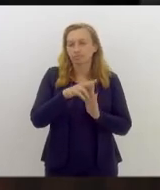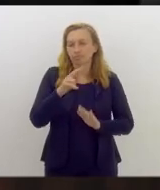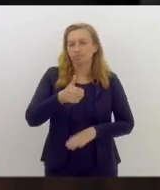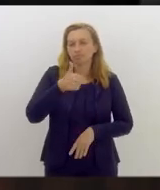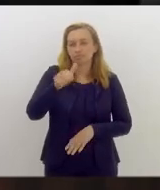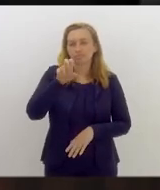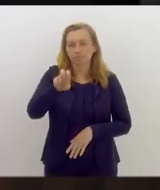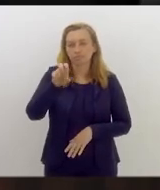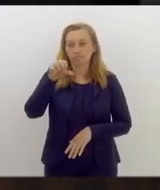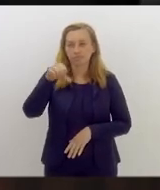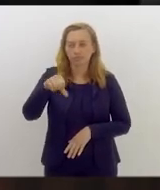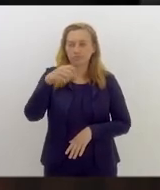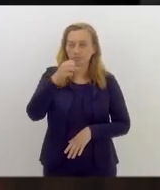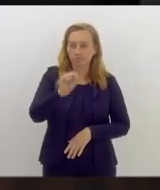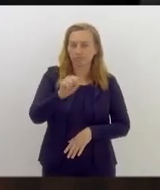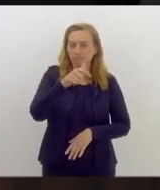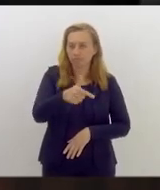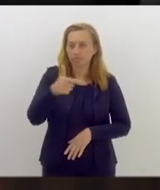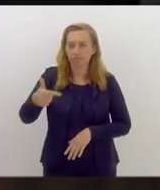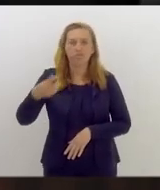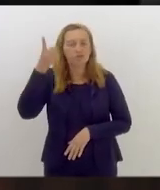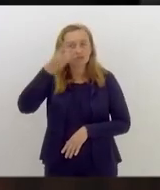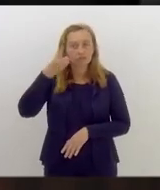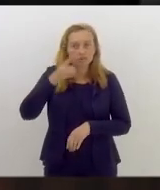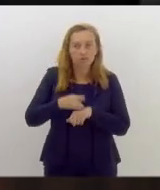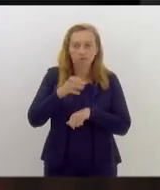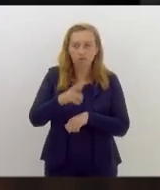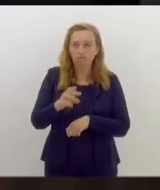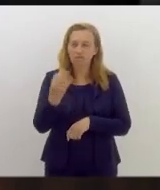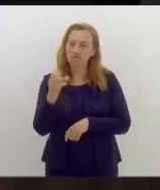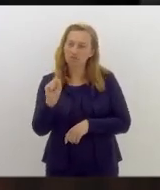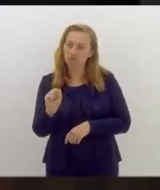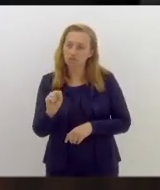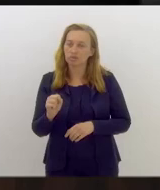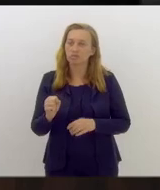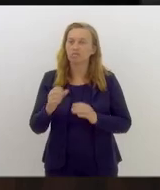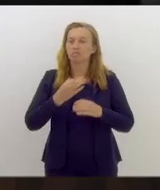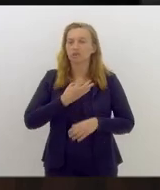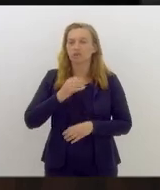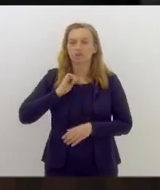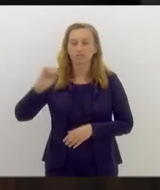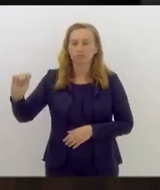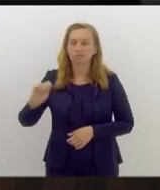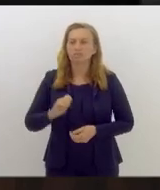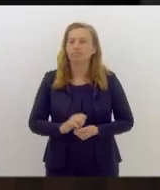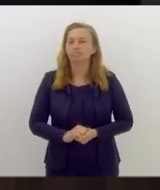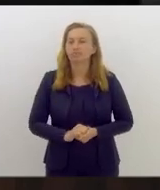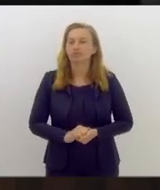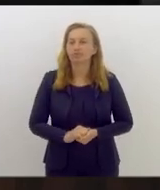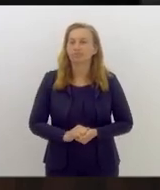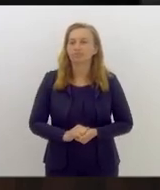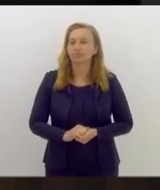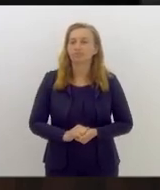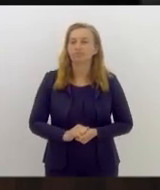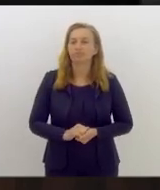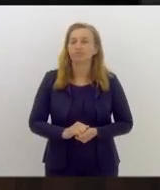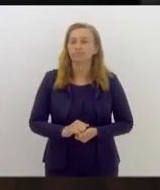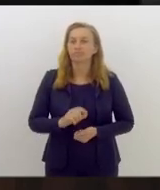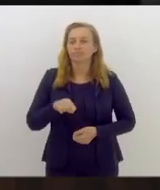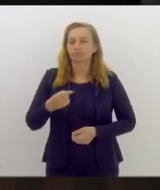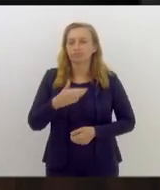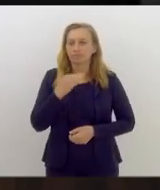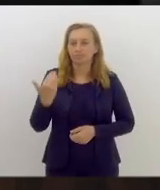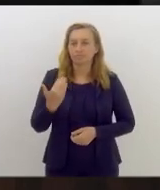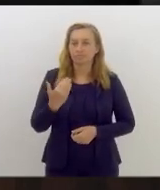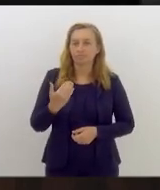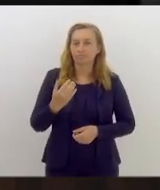1598, de 22, de autoria do deputado doutor Serginho, concede medalha a Tiradentes, respectivo diploma pós-mortem, ao excelentíssimo